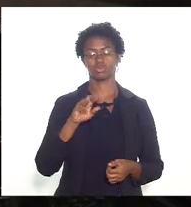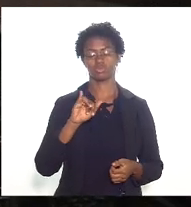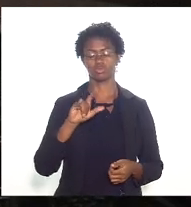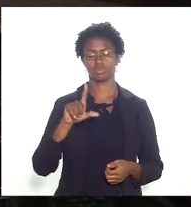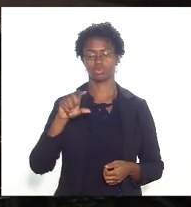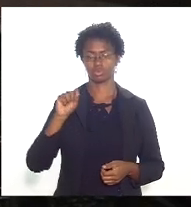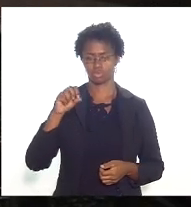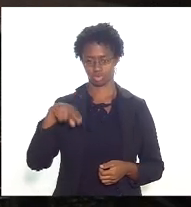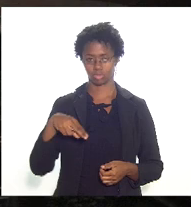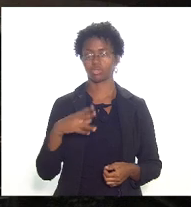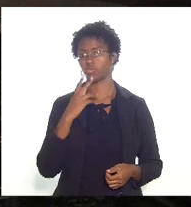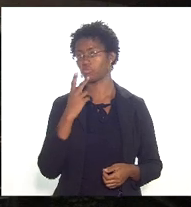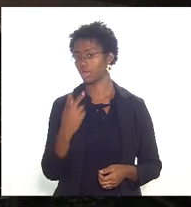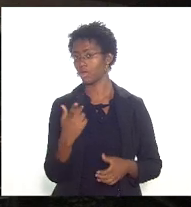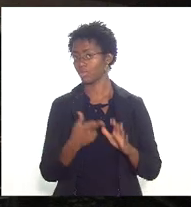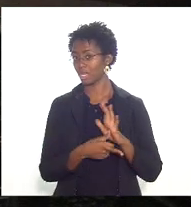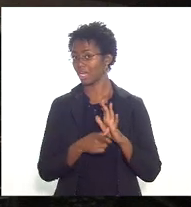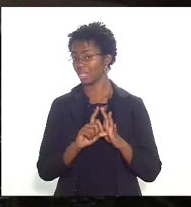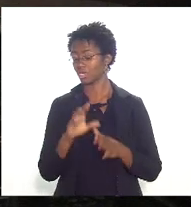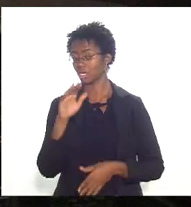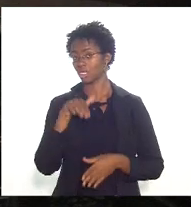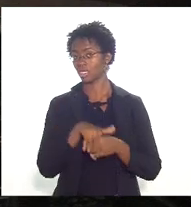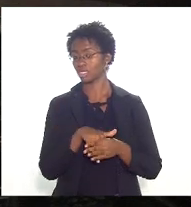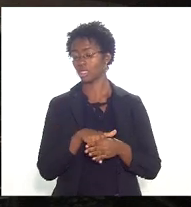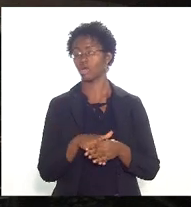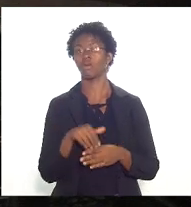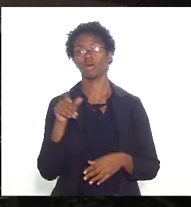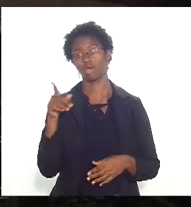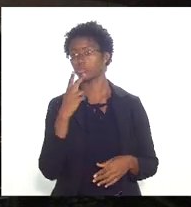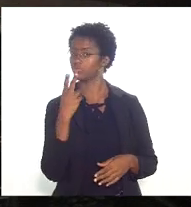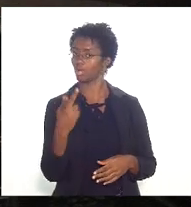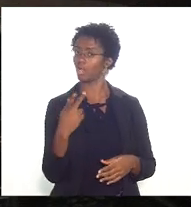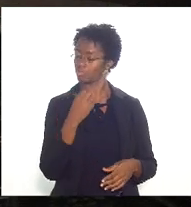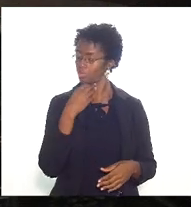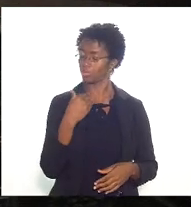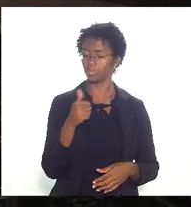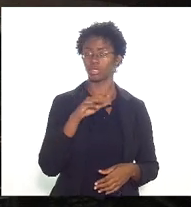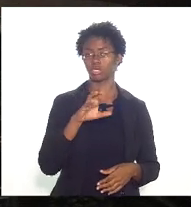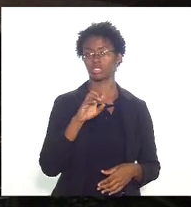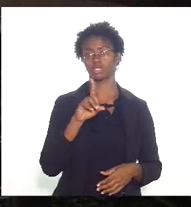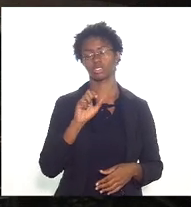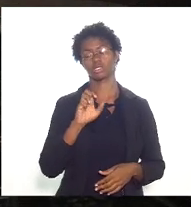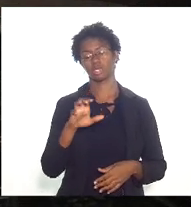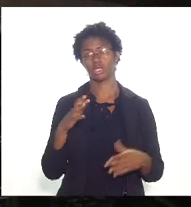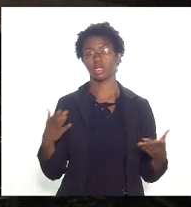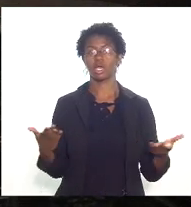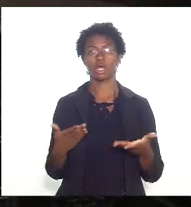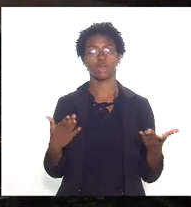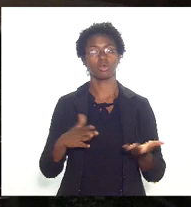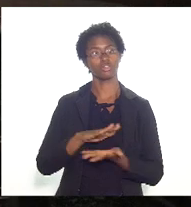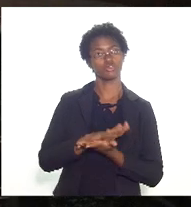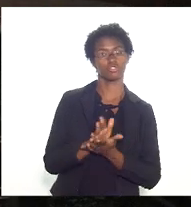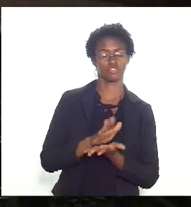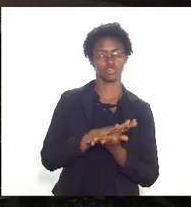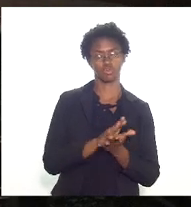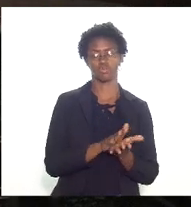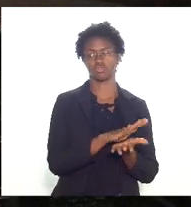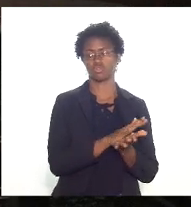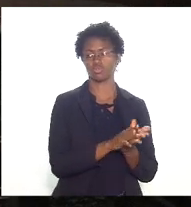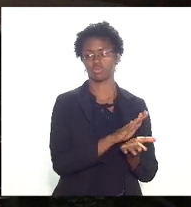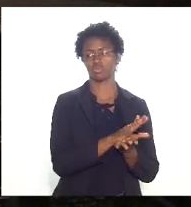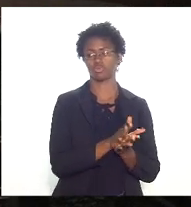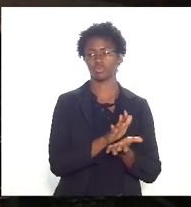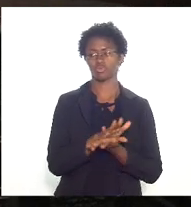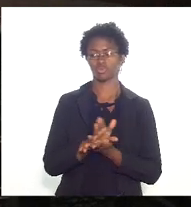antes da eleição a ser Daí vem sendo achincalhada vem sendo desmantelada através